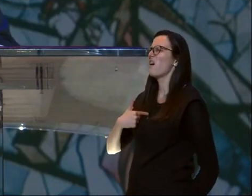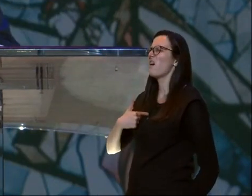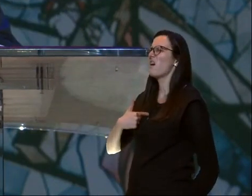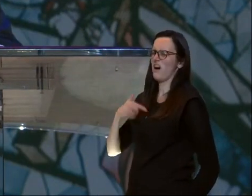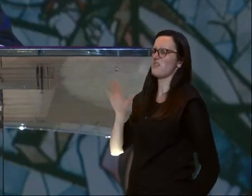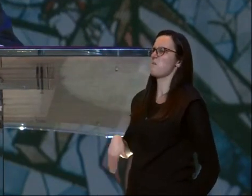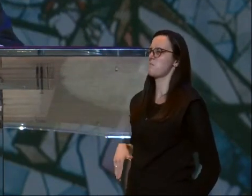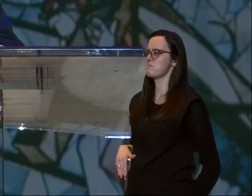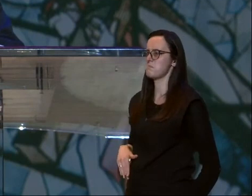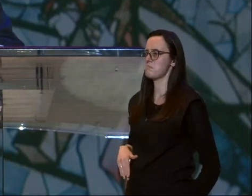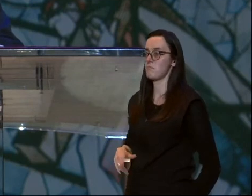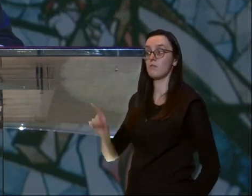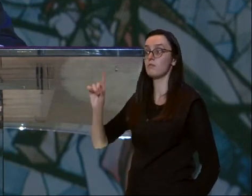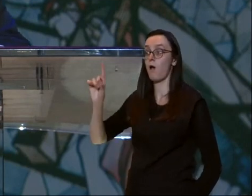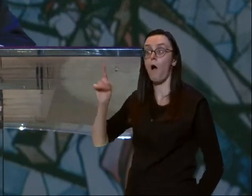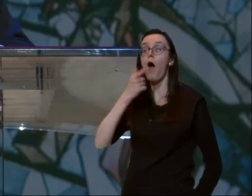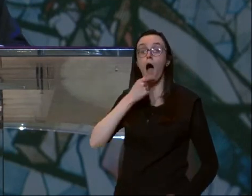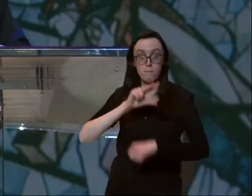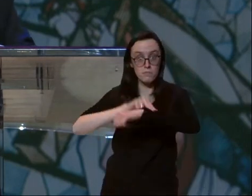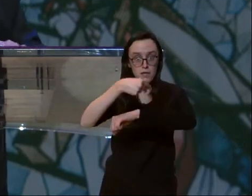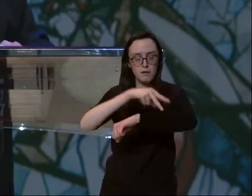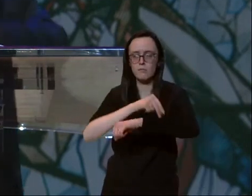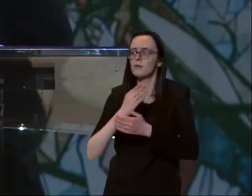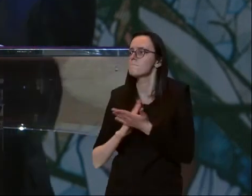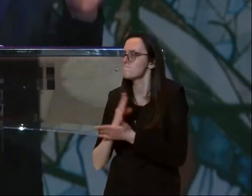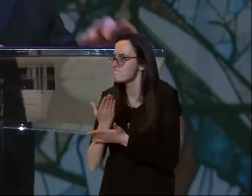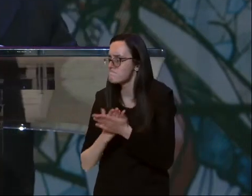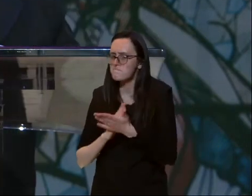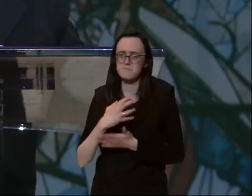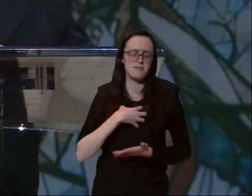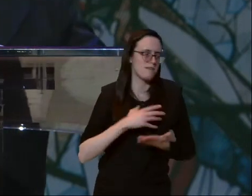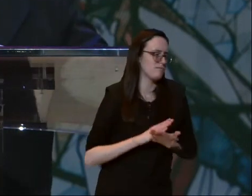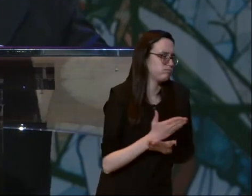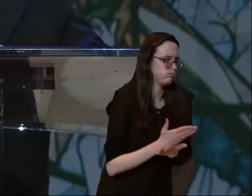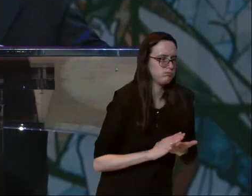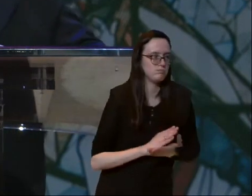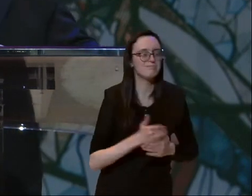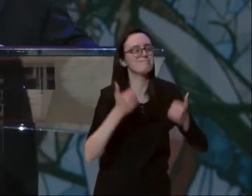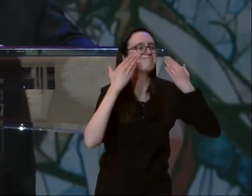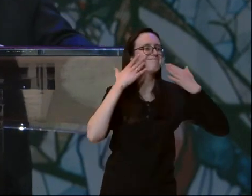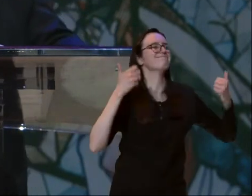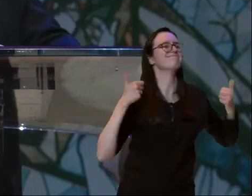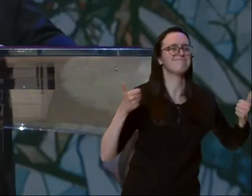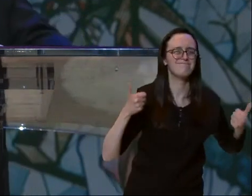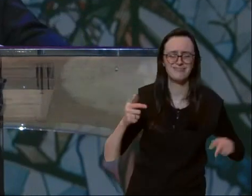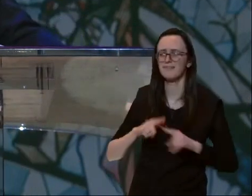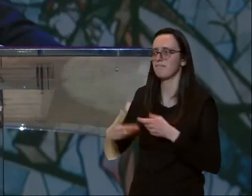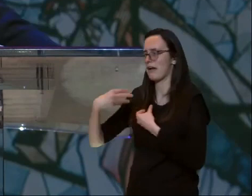Naamã era incomodado por sua lepra. Se sentia horrível, péssimo.